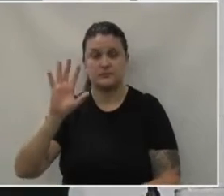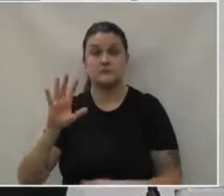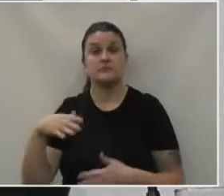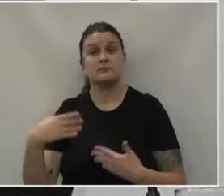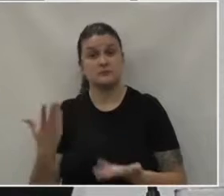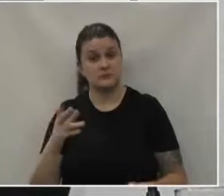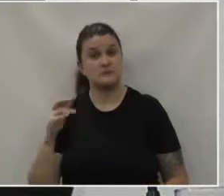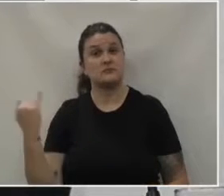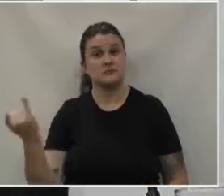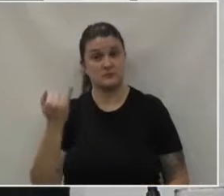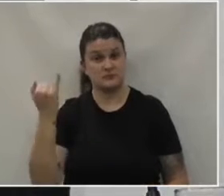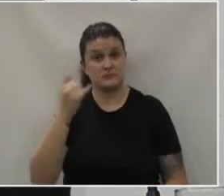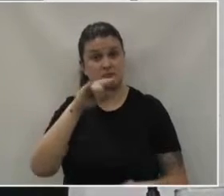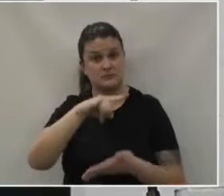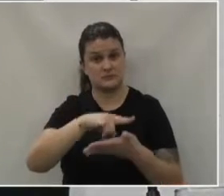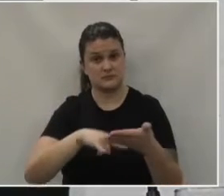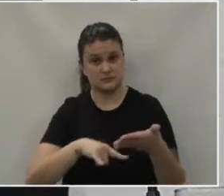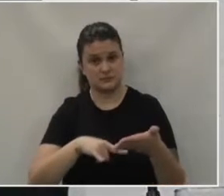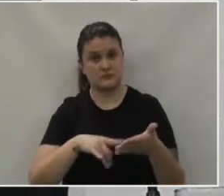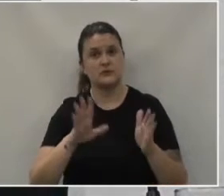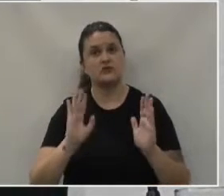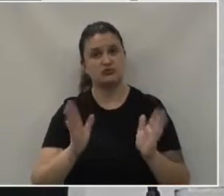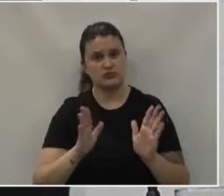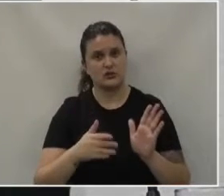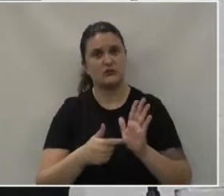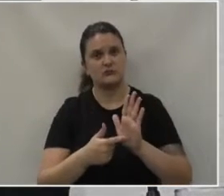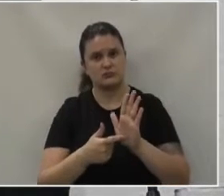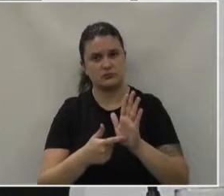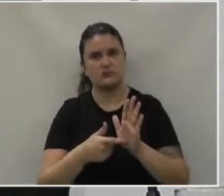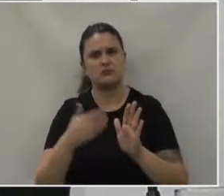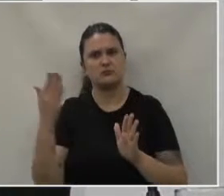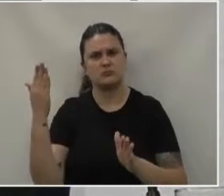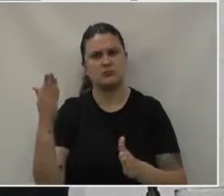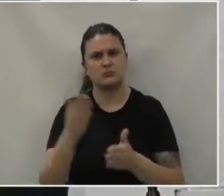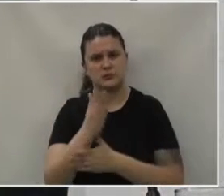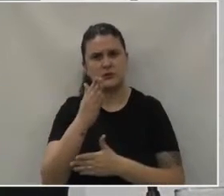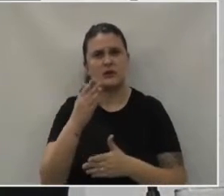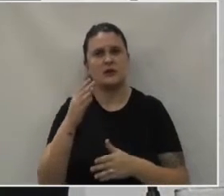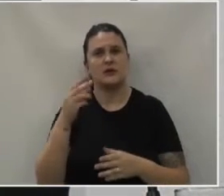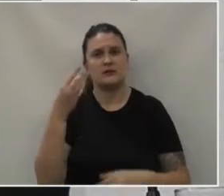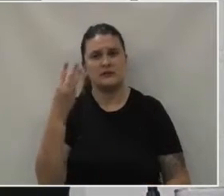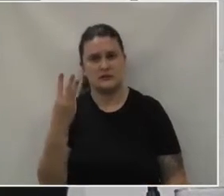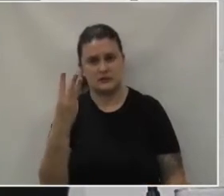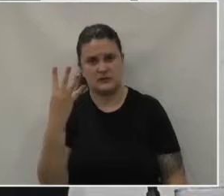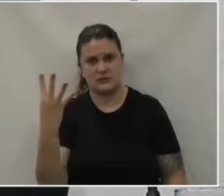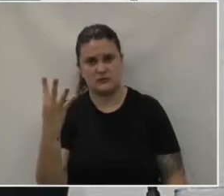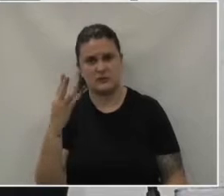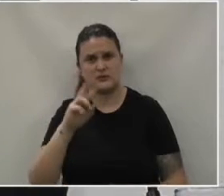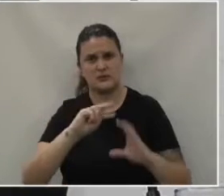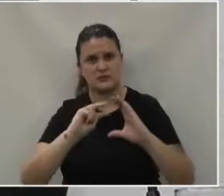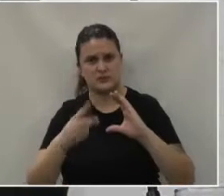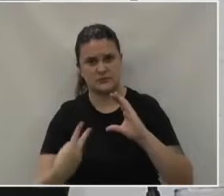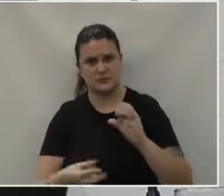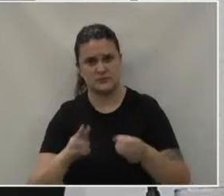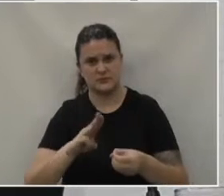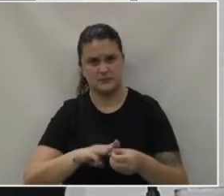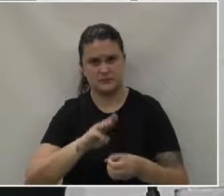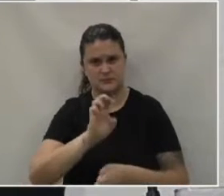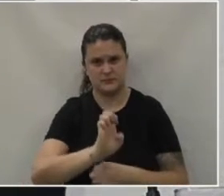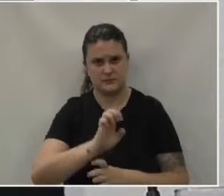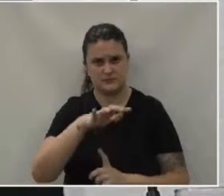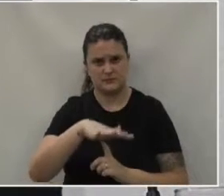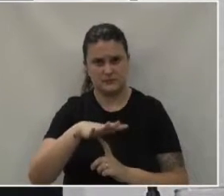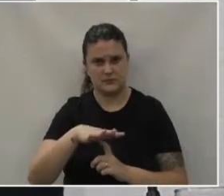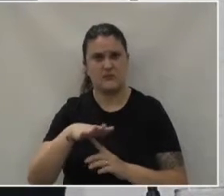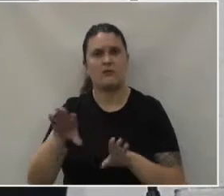Este importante documento, já aprovado em 34 câmaras municipais do Paraná, inclusive em nossa